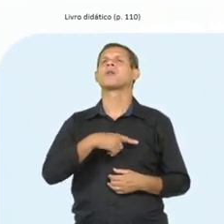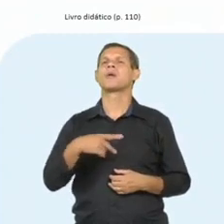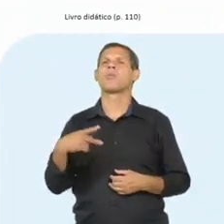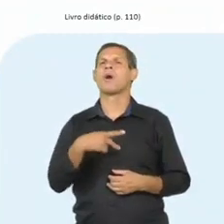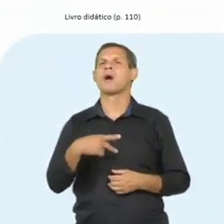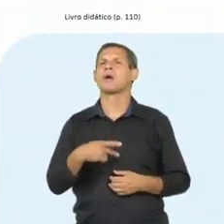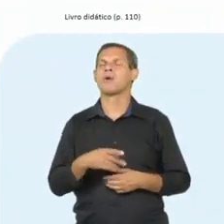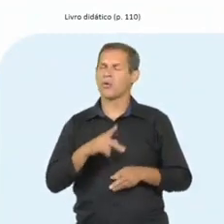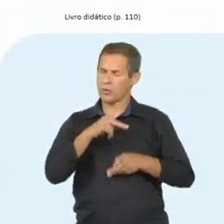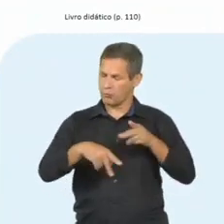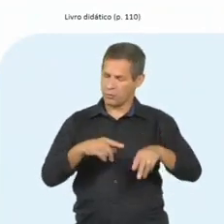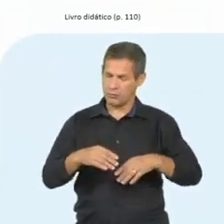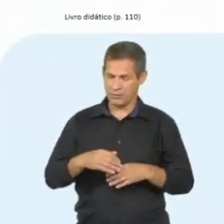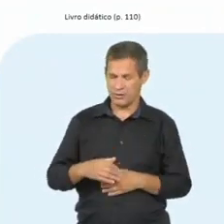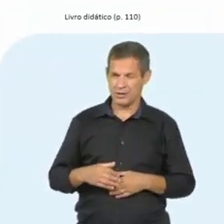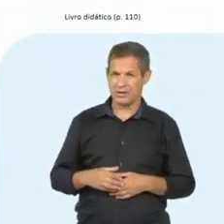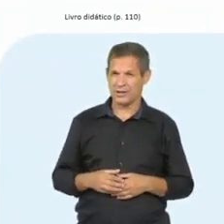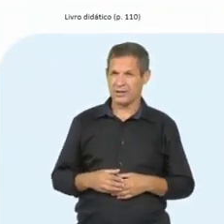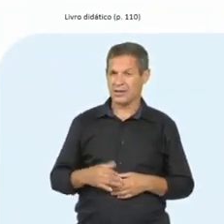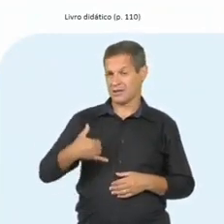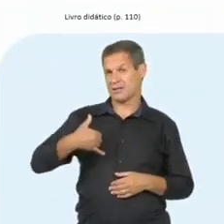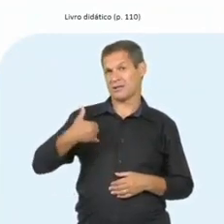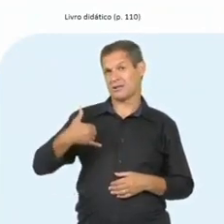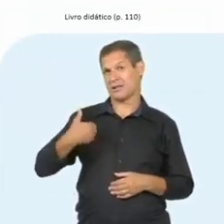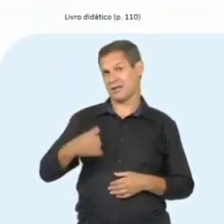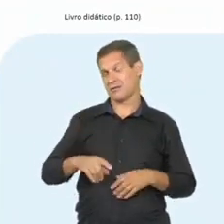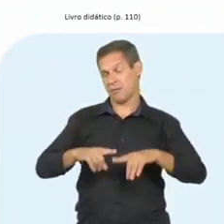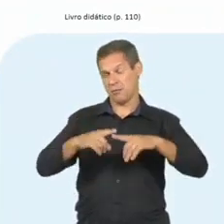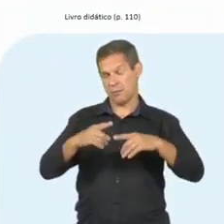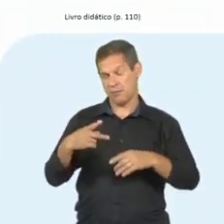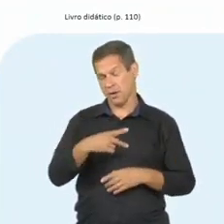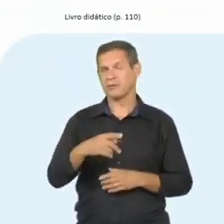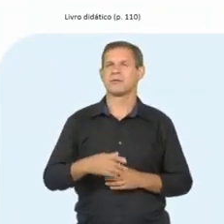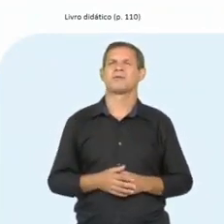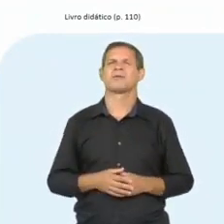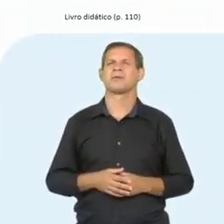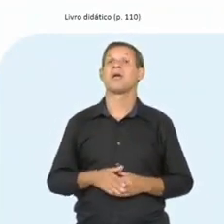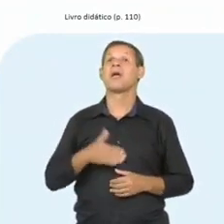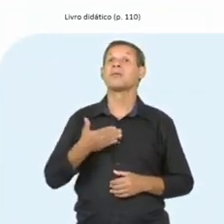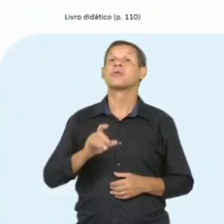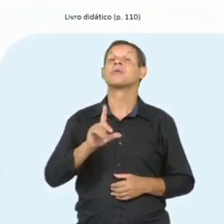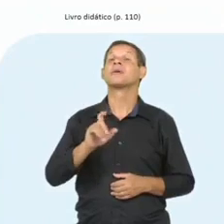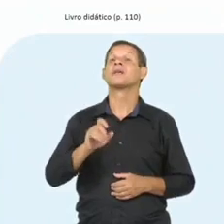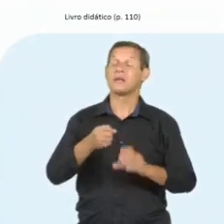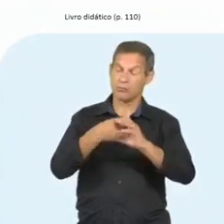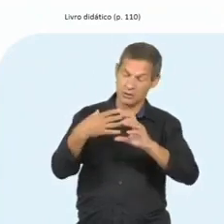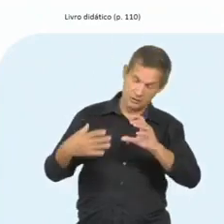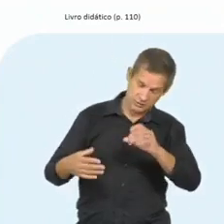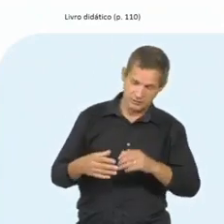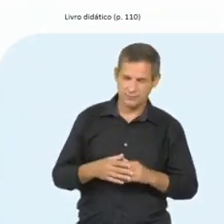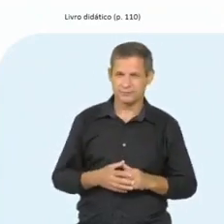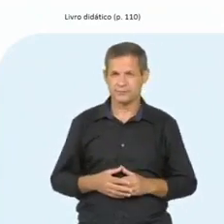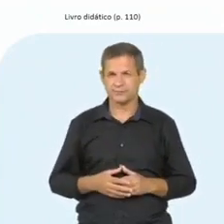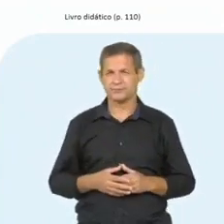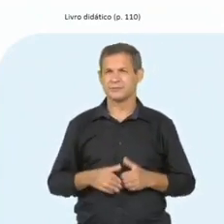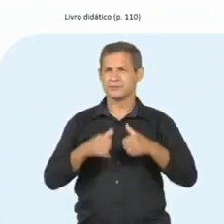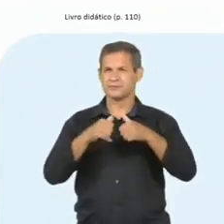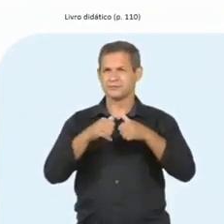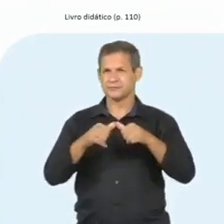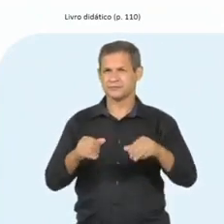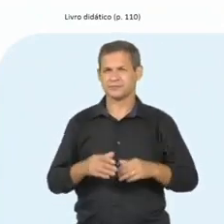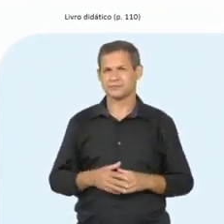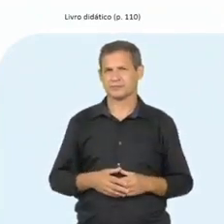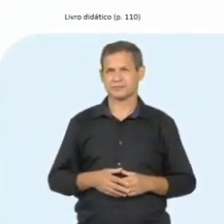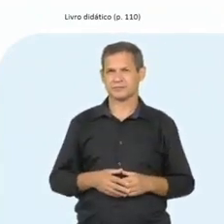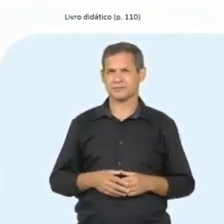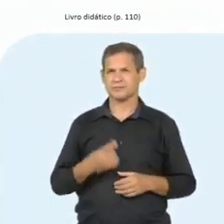maior população em faixas etárias maiores. Então, o que era característica